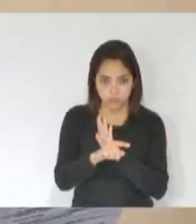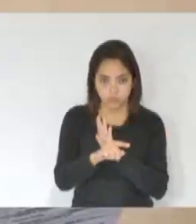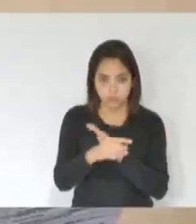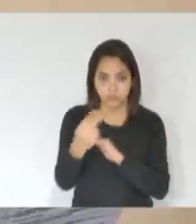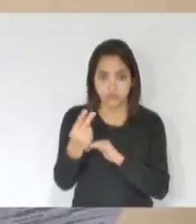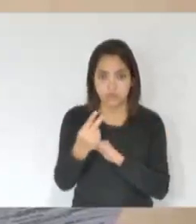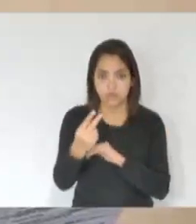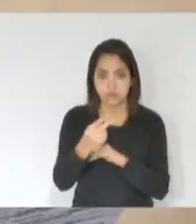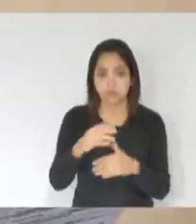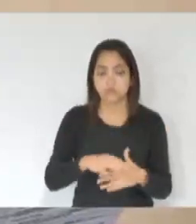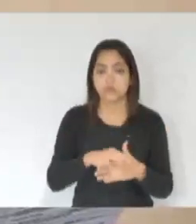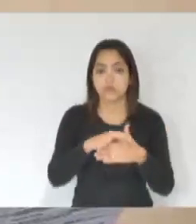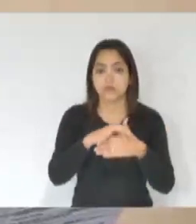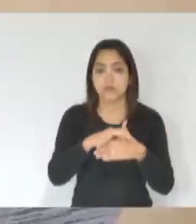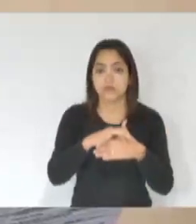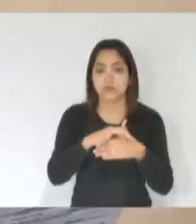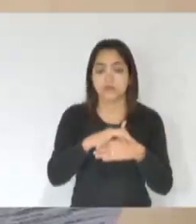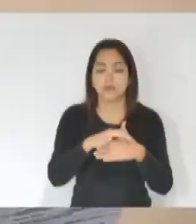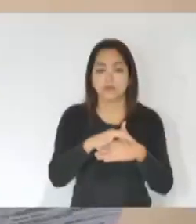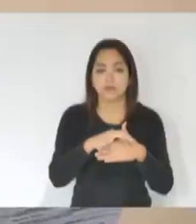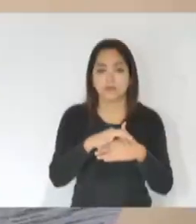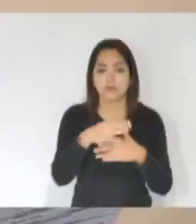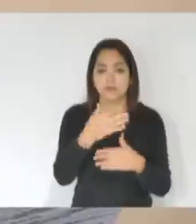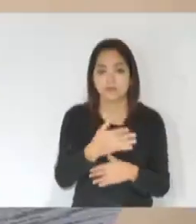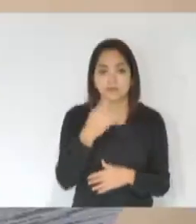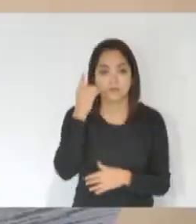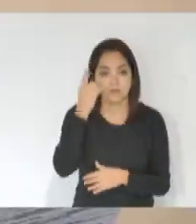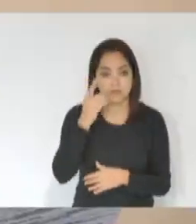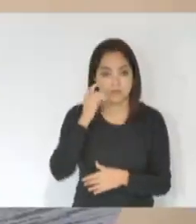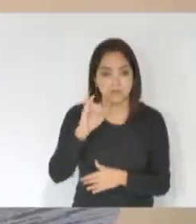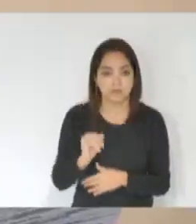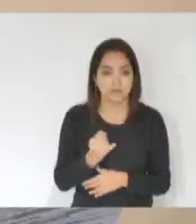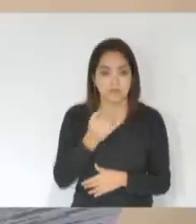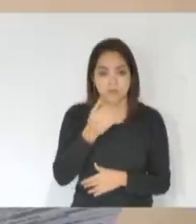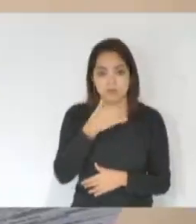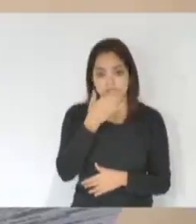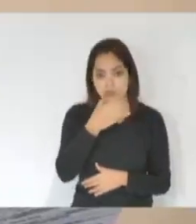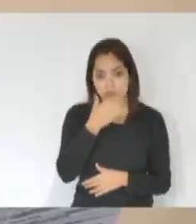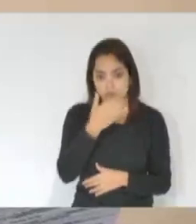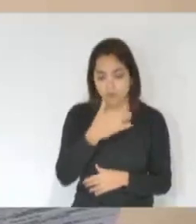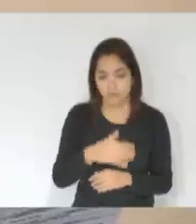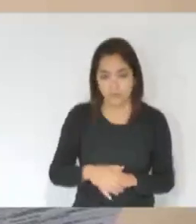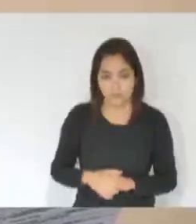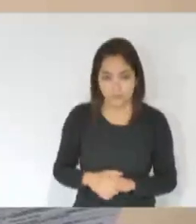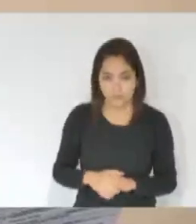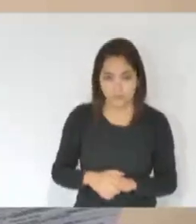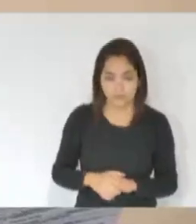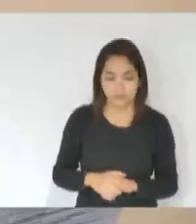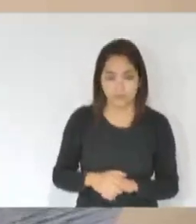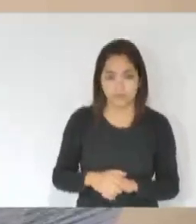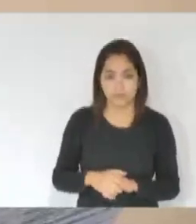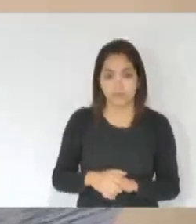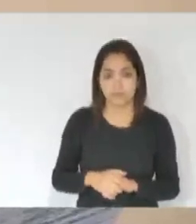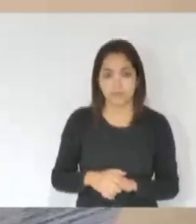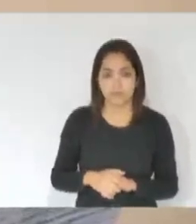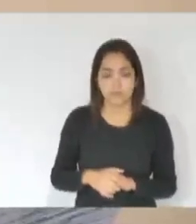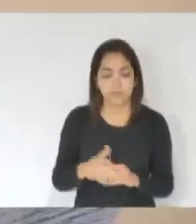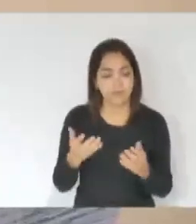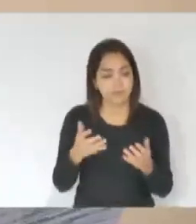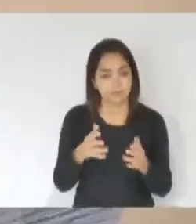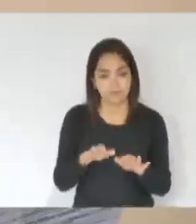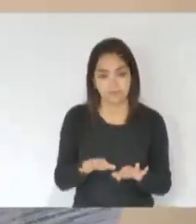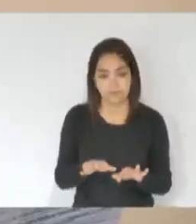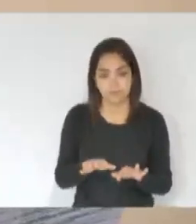do partido, deputado Jerry Comper, se alguém vai fazer uso da palavra. Não havendo ninguém